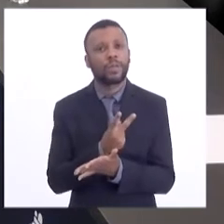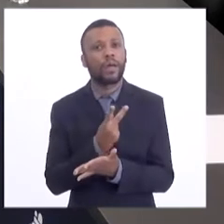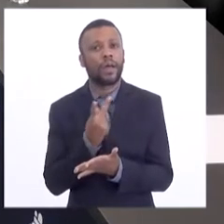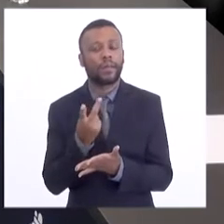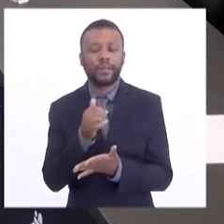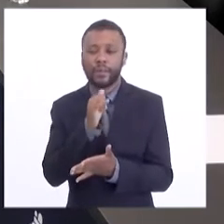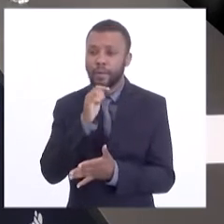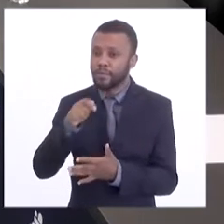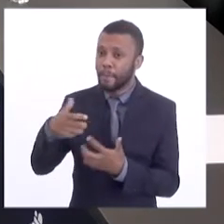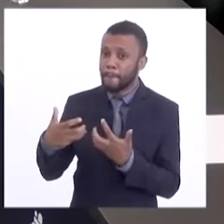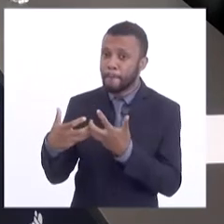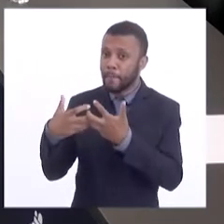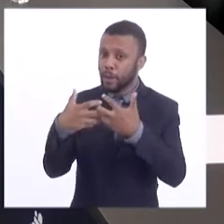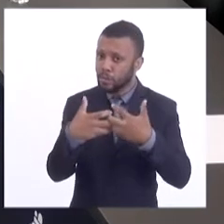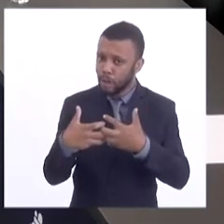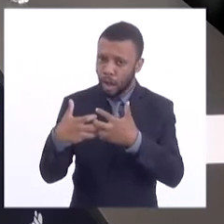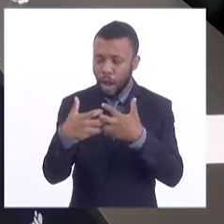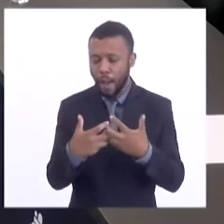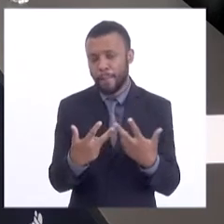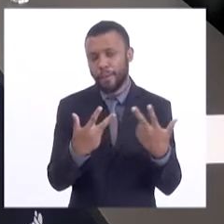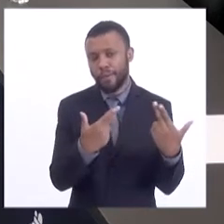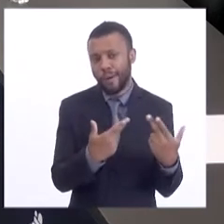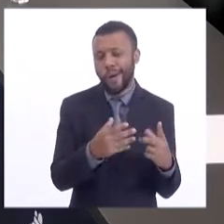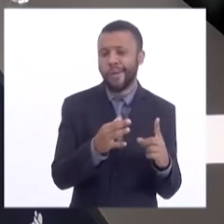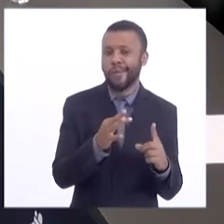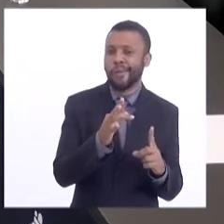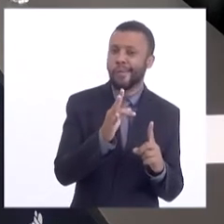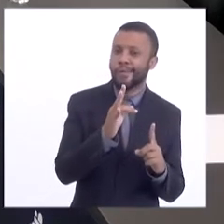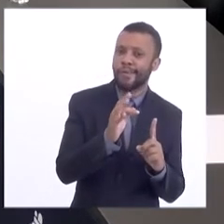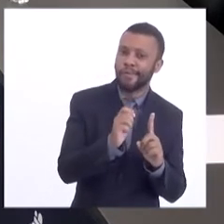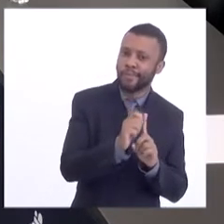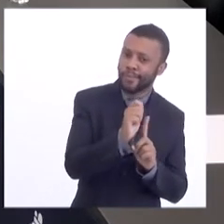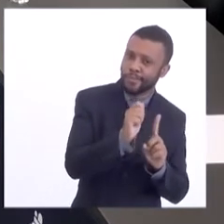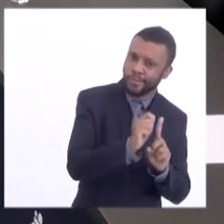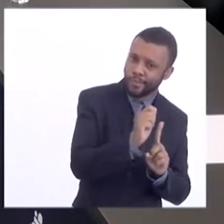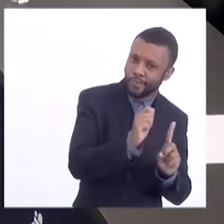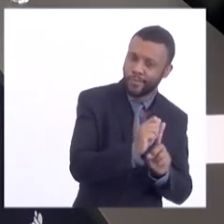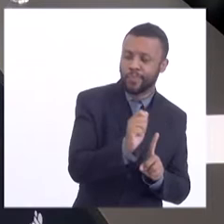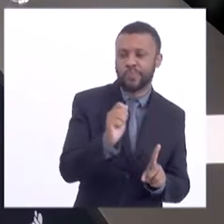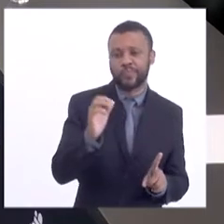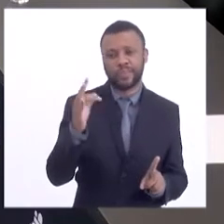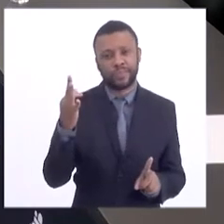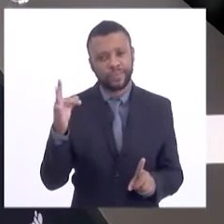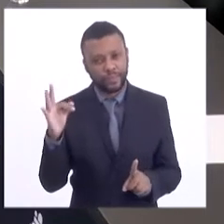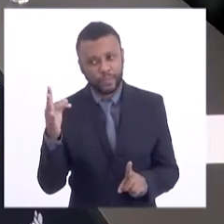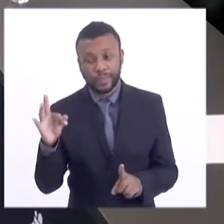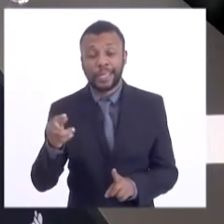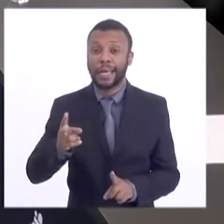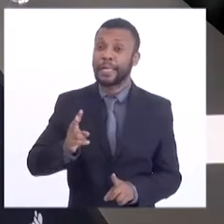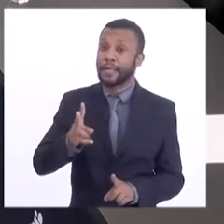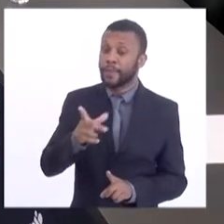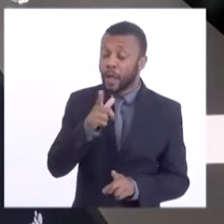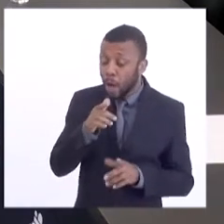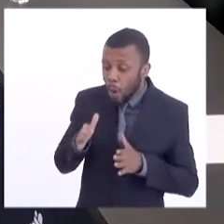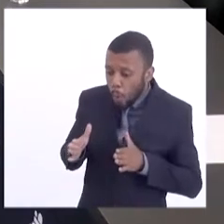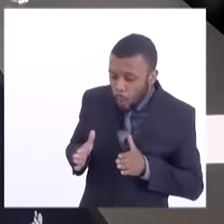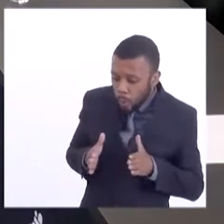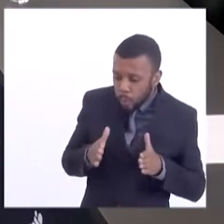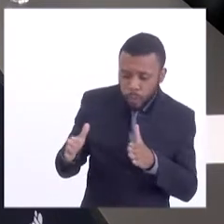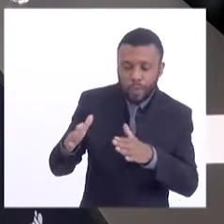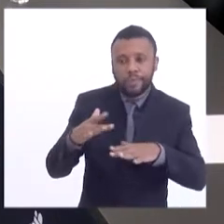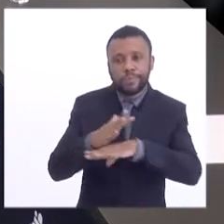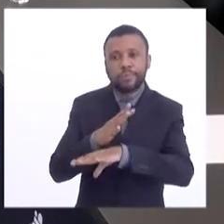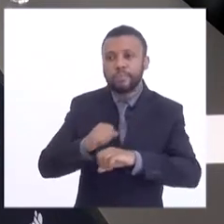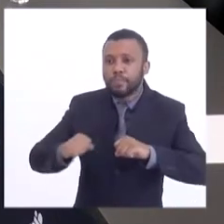Petrópolis como acontece com frio burro completo começa acontece quando Teresópolis tem sempre um Rico e o quarto é cidade toda